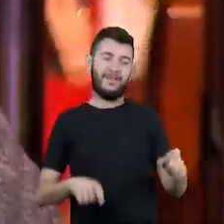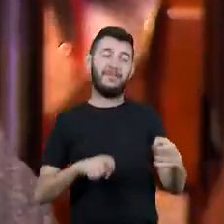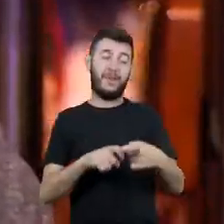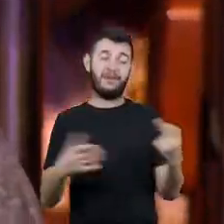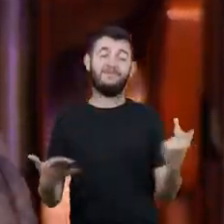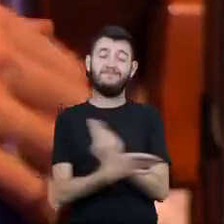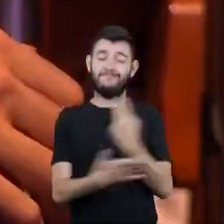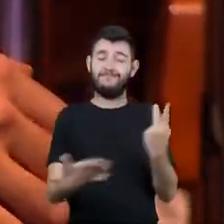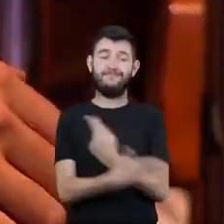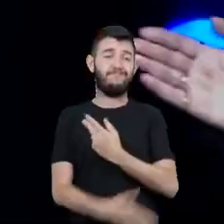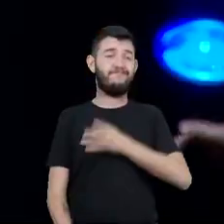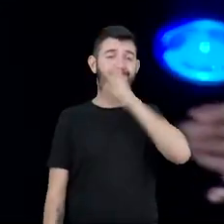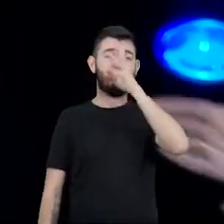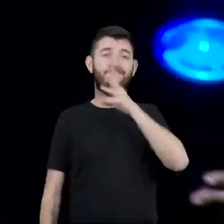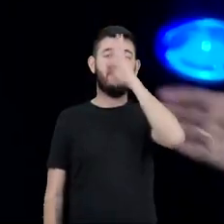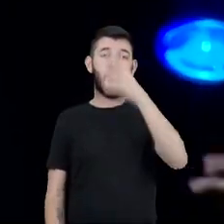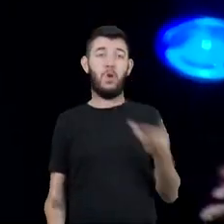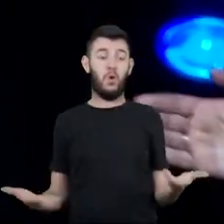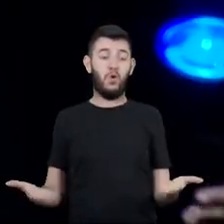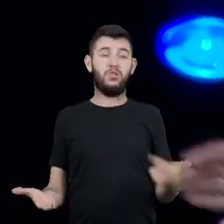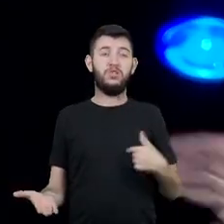a favor da democracia,